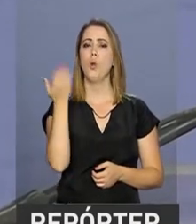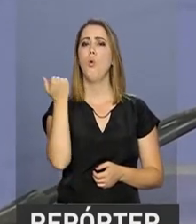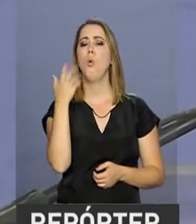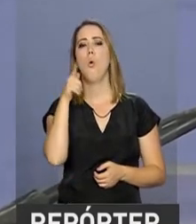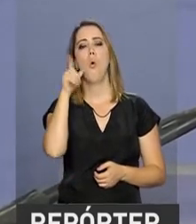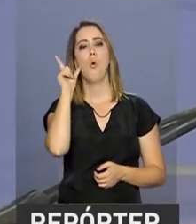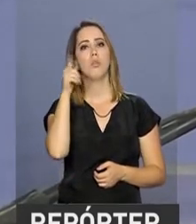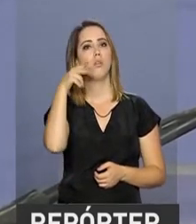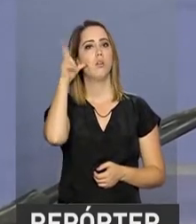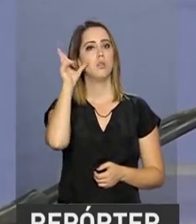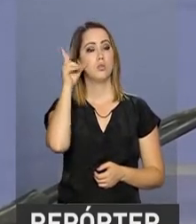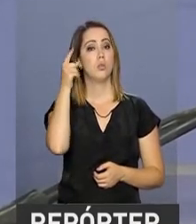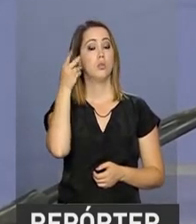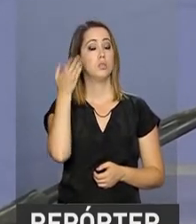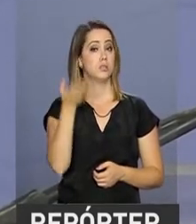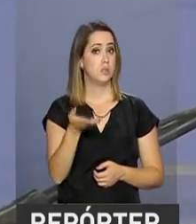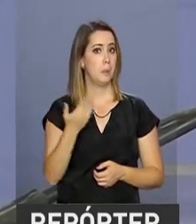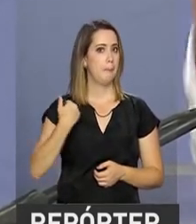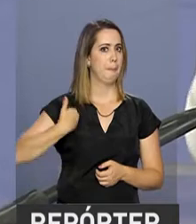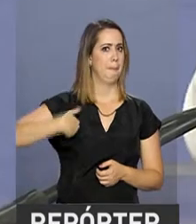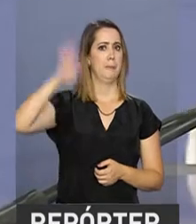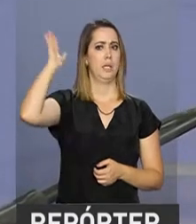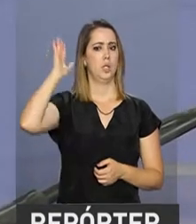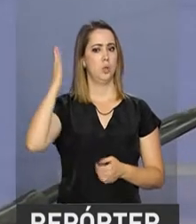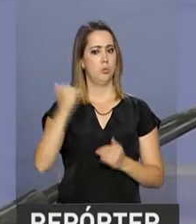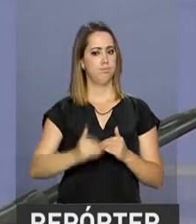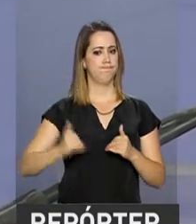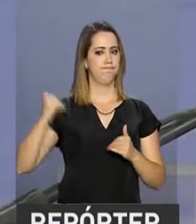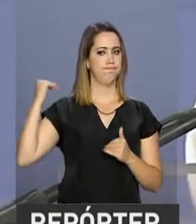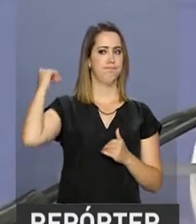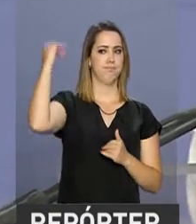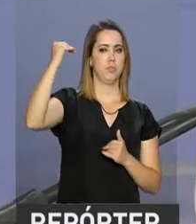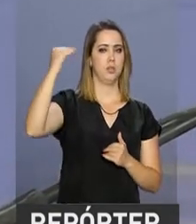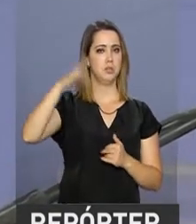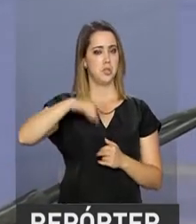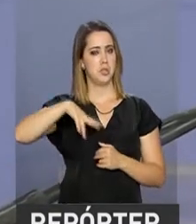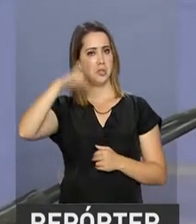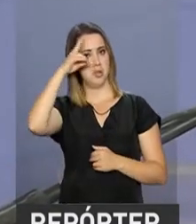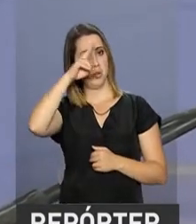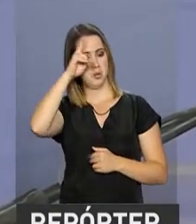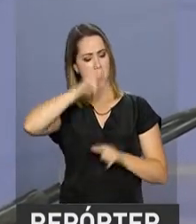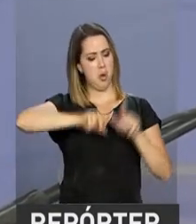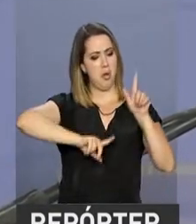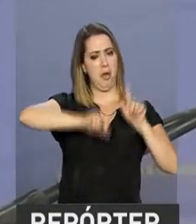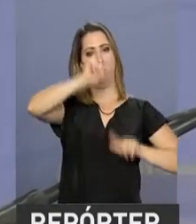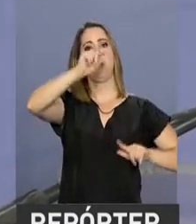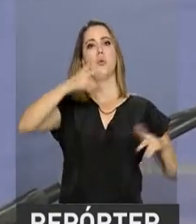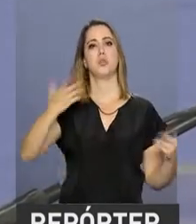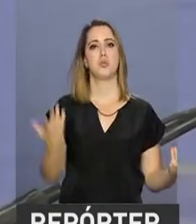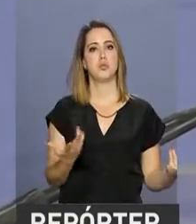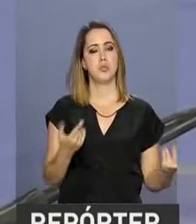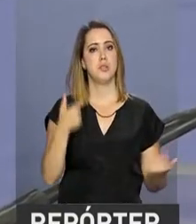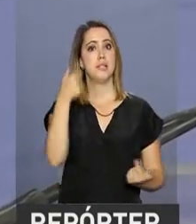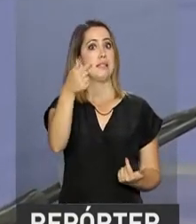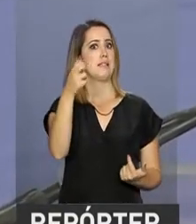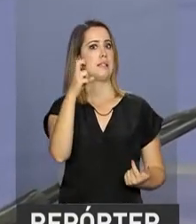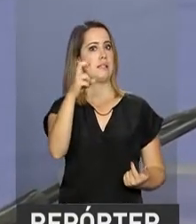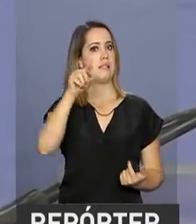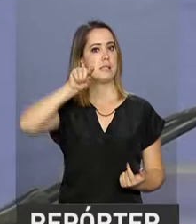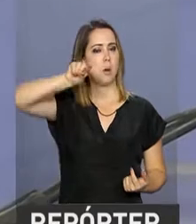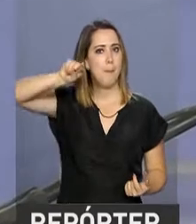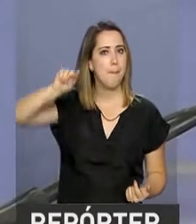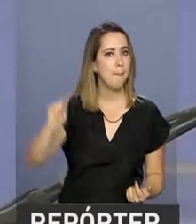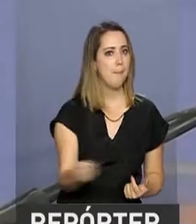antes de ontem nesta semana o maior patamar da história da bolsa de valores 75 mil pontos